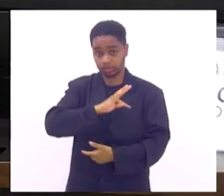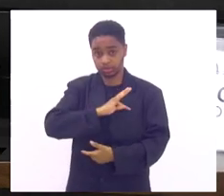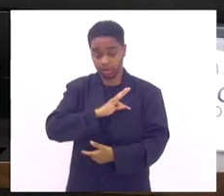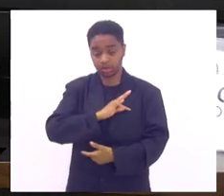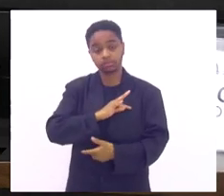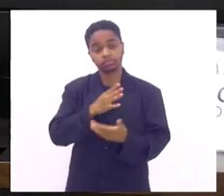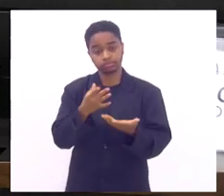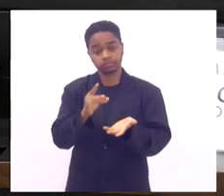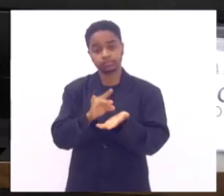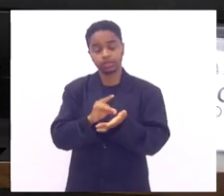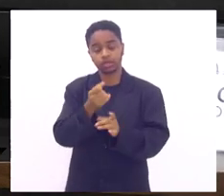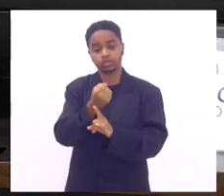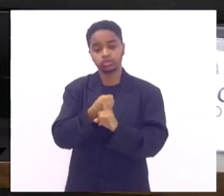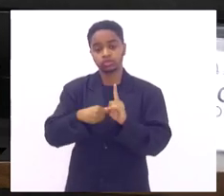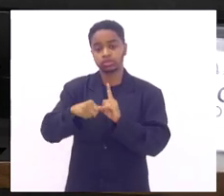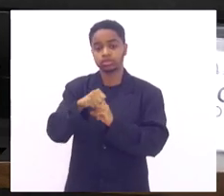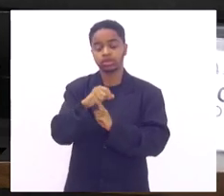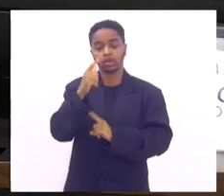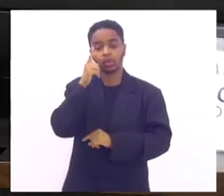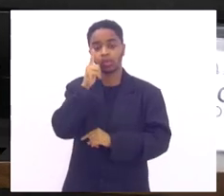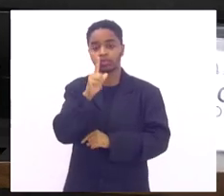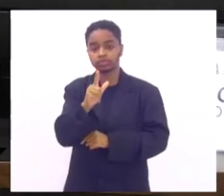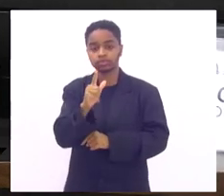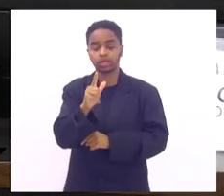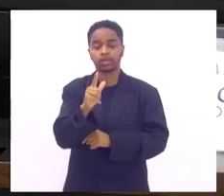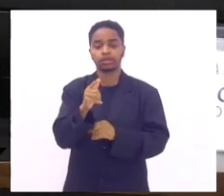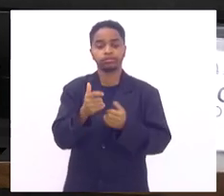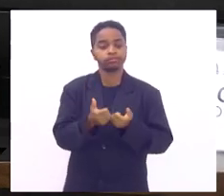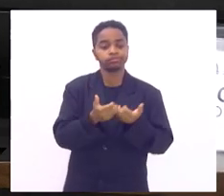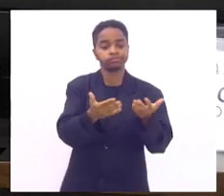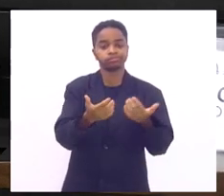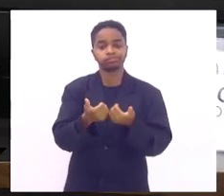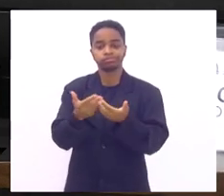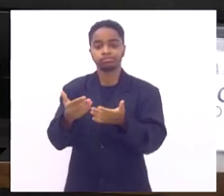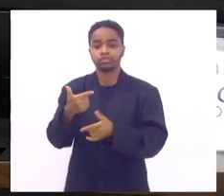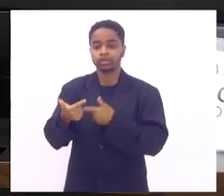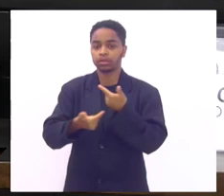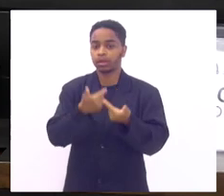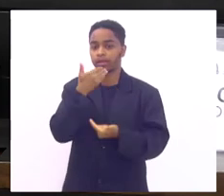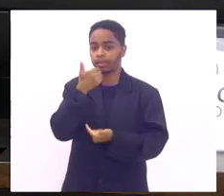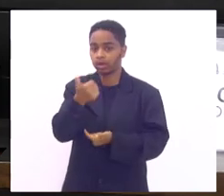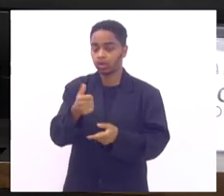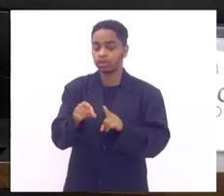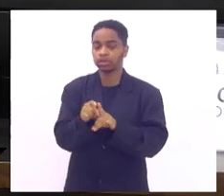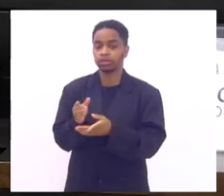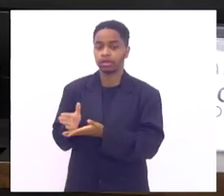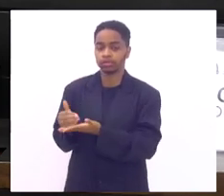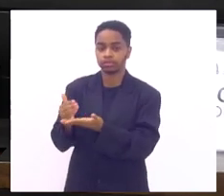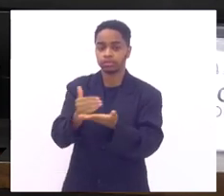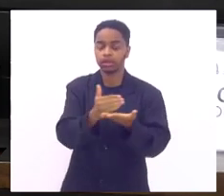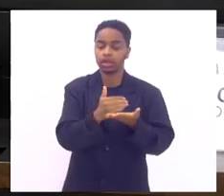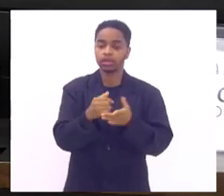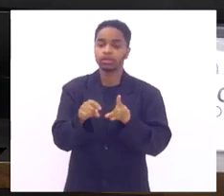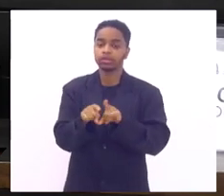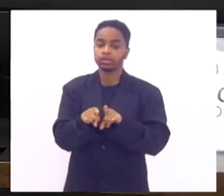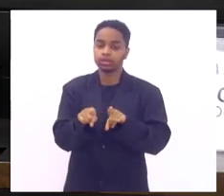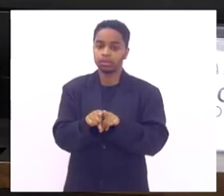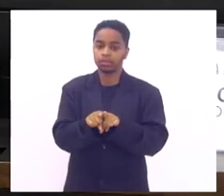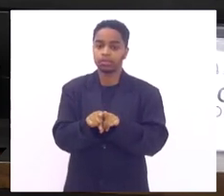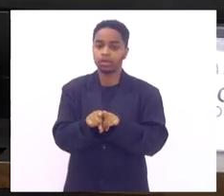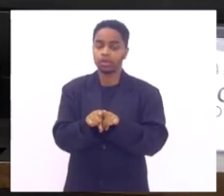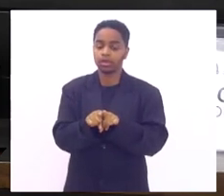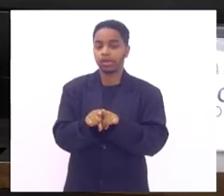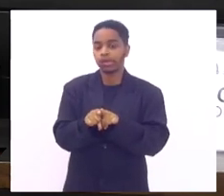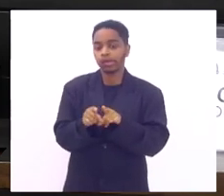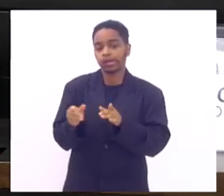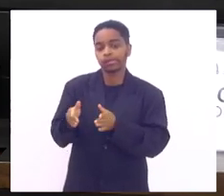mais a sociedade vai ganhar em celeridade, em entrega, em arrecadação e um bom